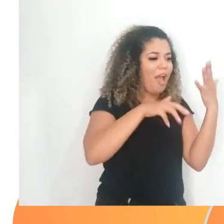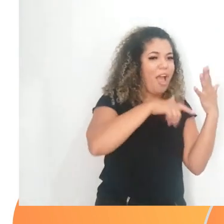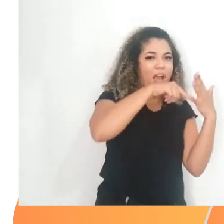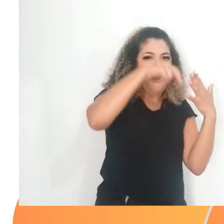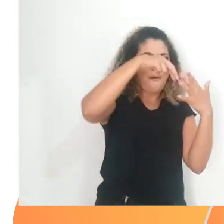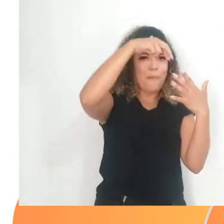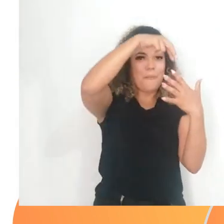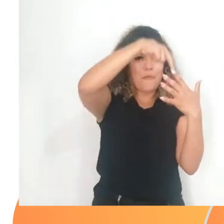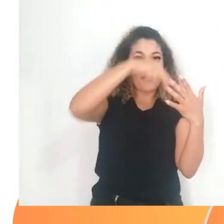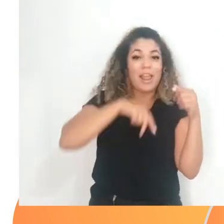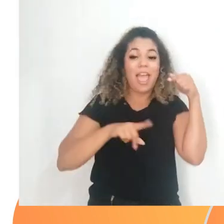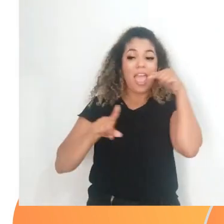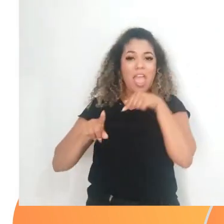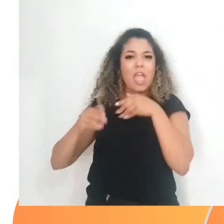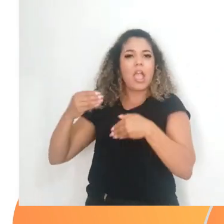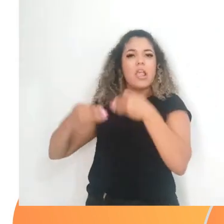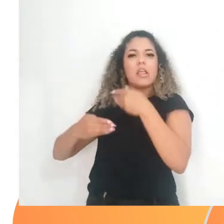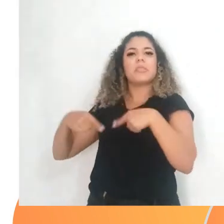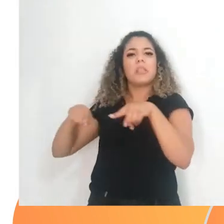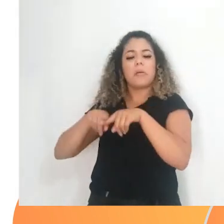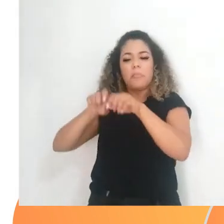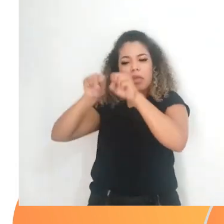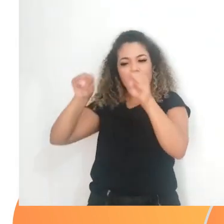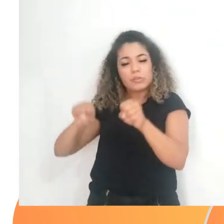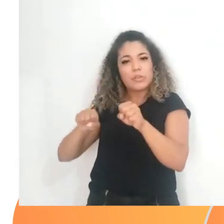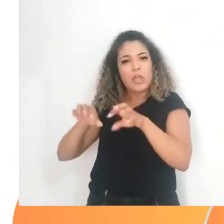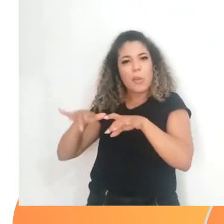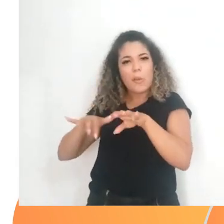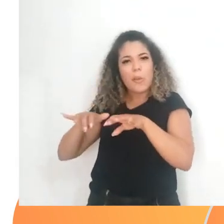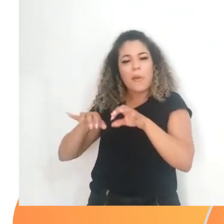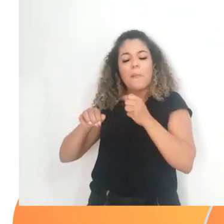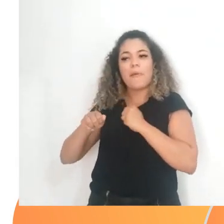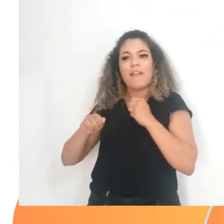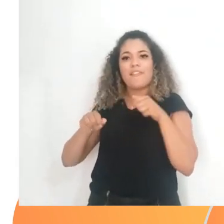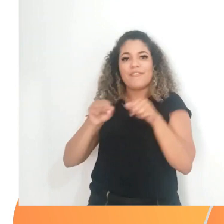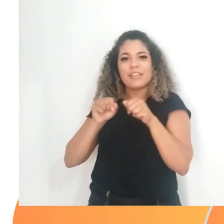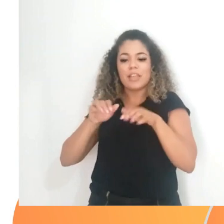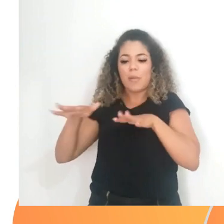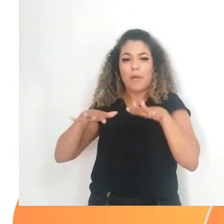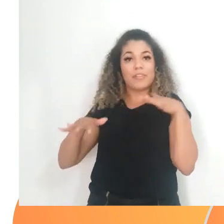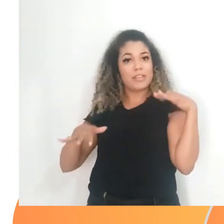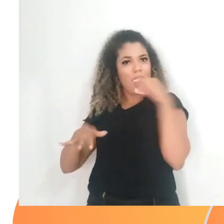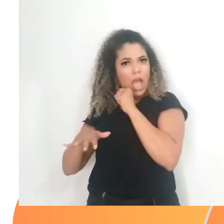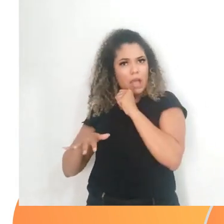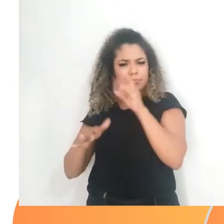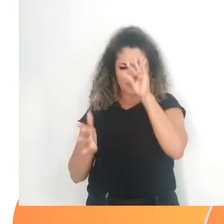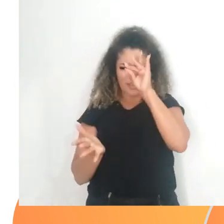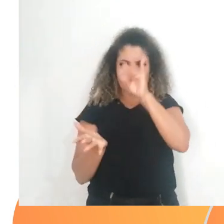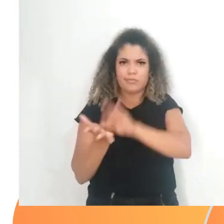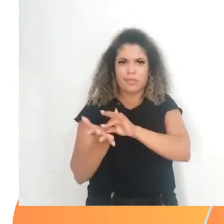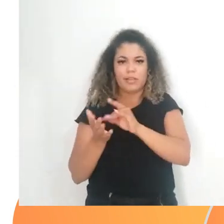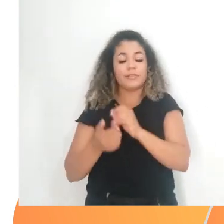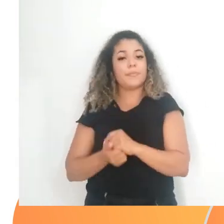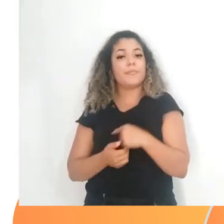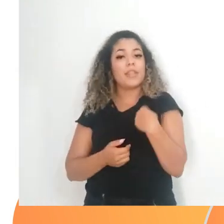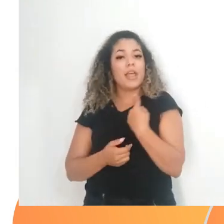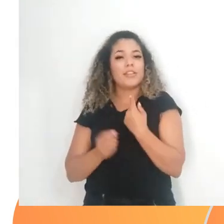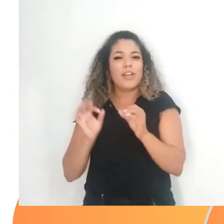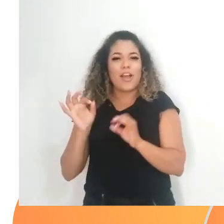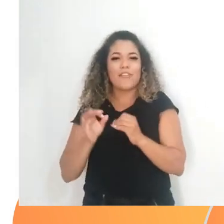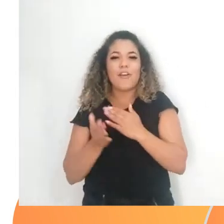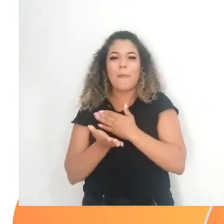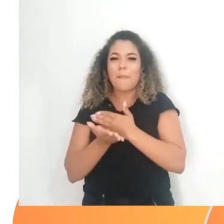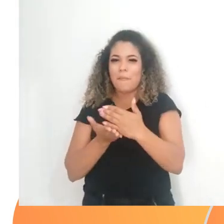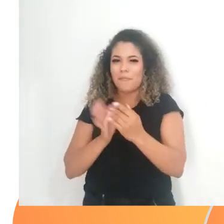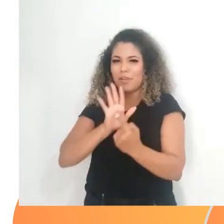galhos, os robôs podem ser programados para realizar movimentos ágeis e precisos. Na nossa montagem mais